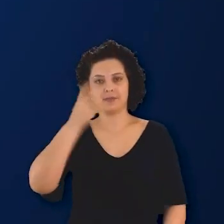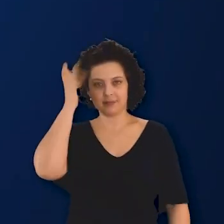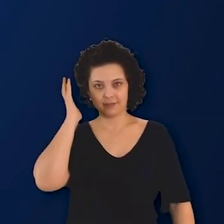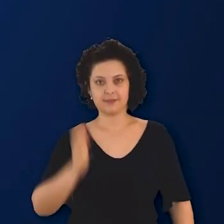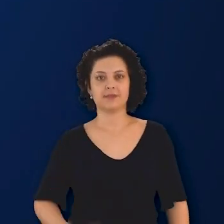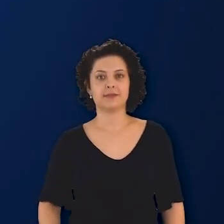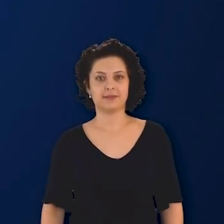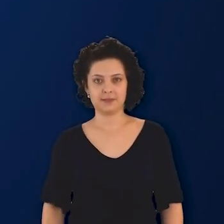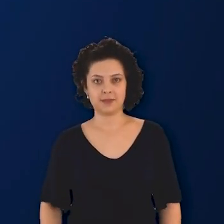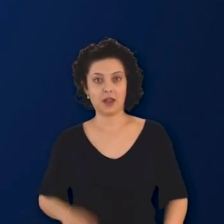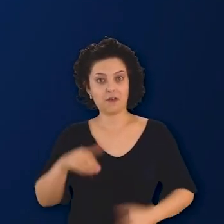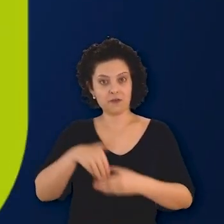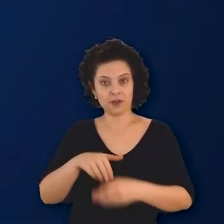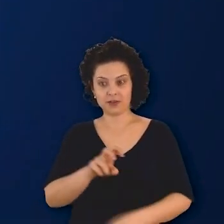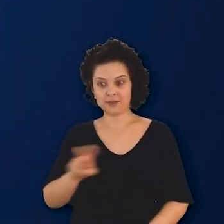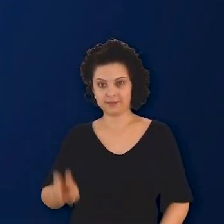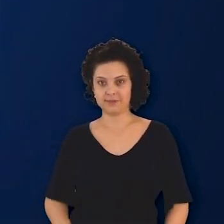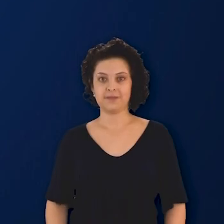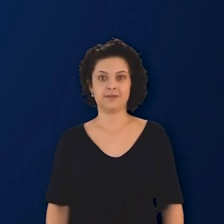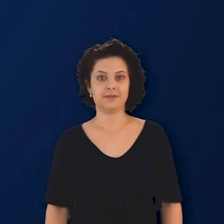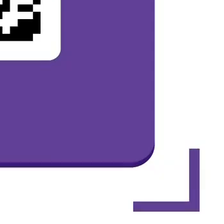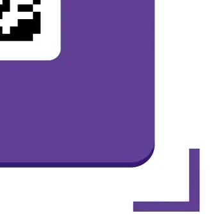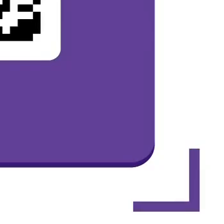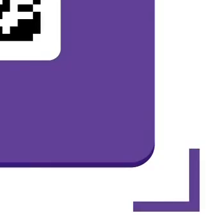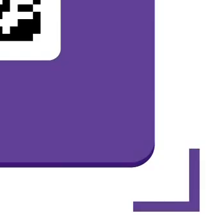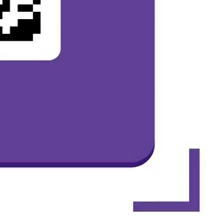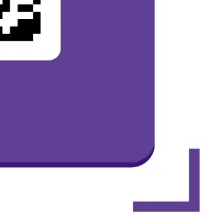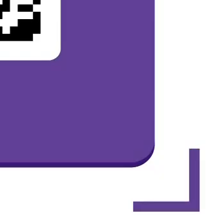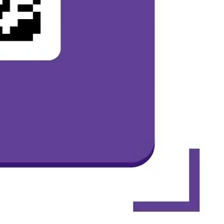Meu nome é André Matarazzo. Vote 55.